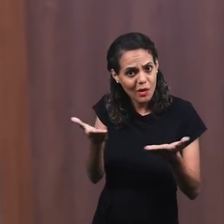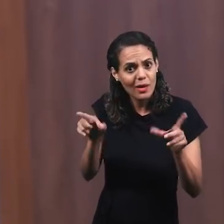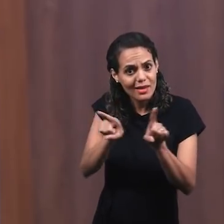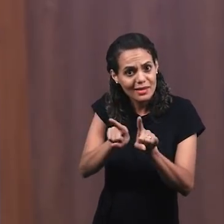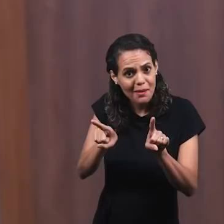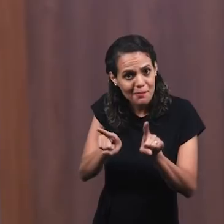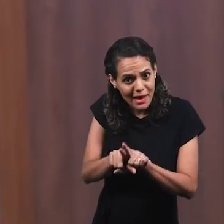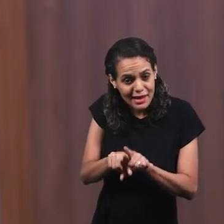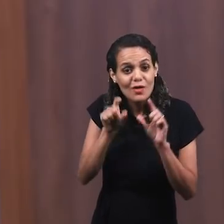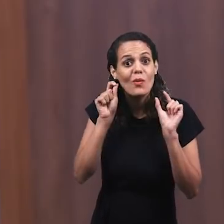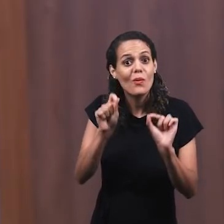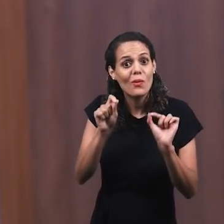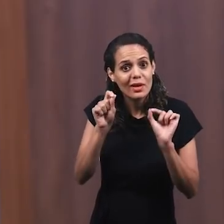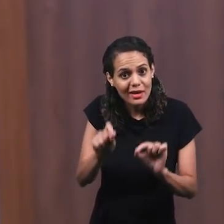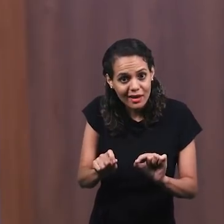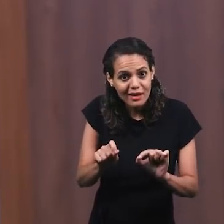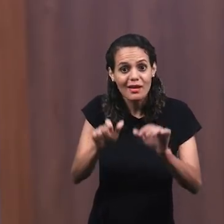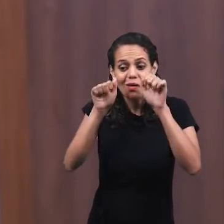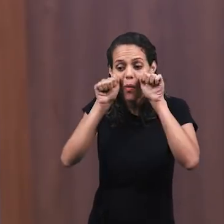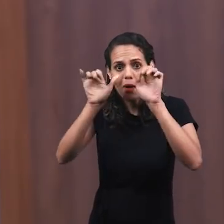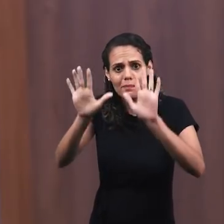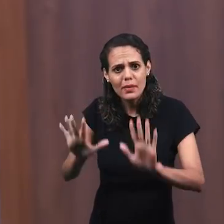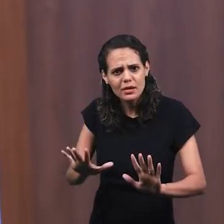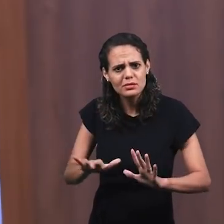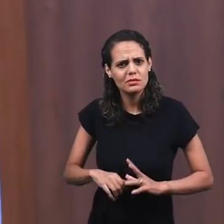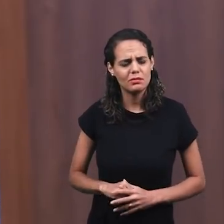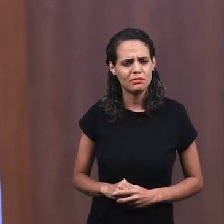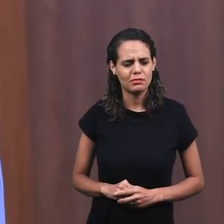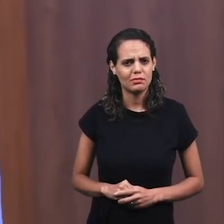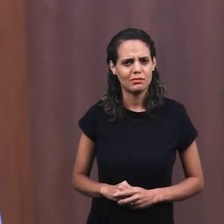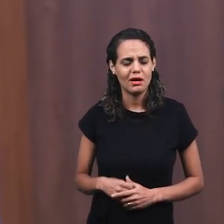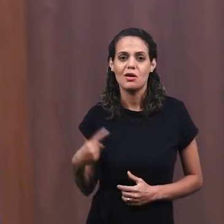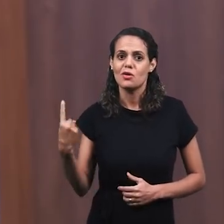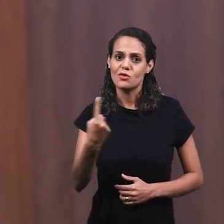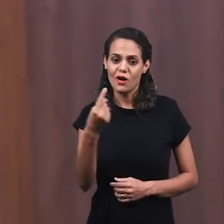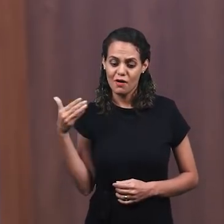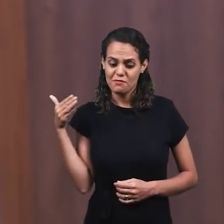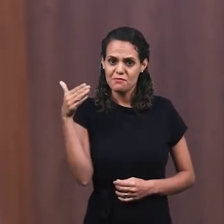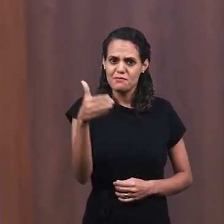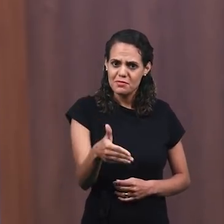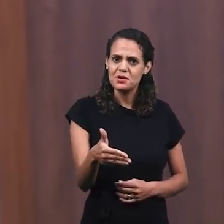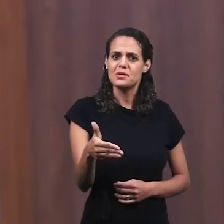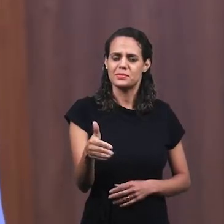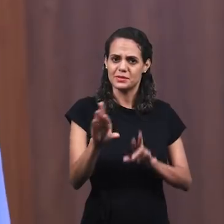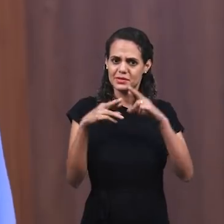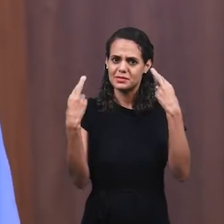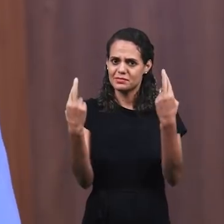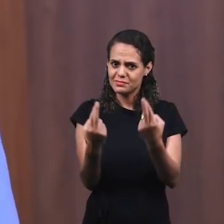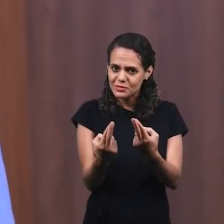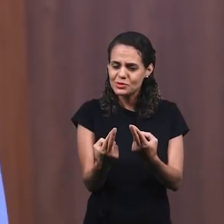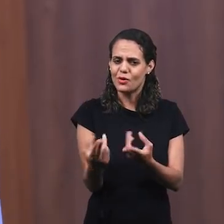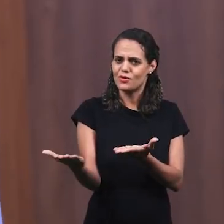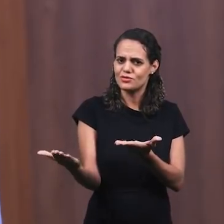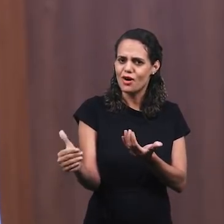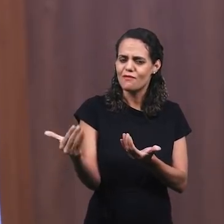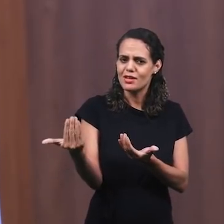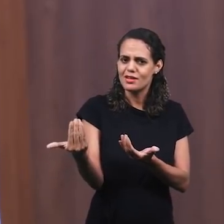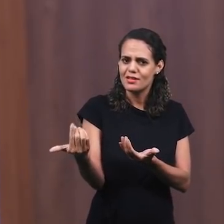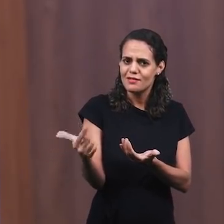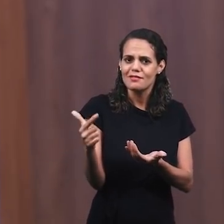os jovens. Quando vamos para as reuniões do Evangelho Sem Fronteiras, o que nós vamos encontrar? E nas igrejas